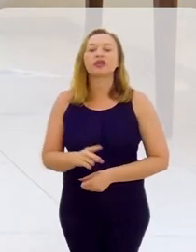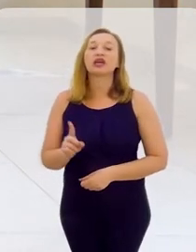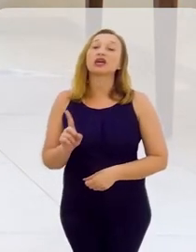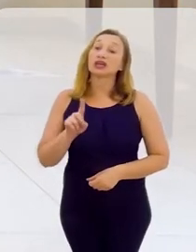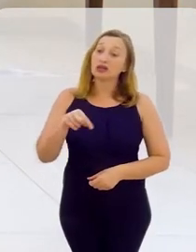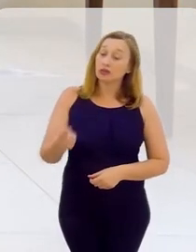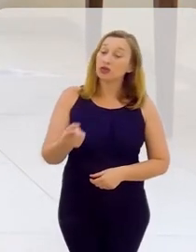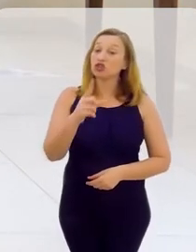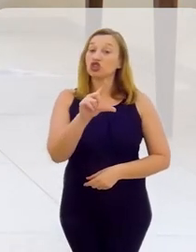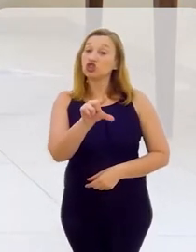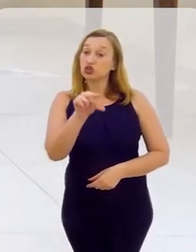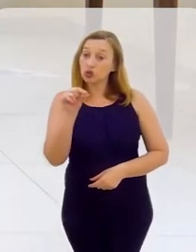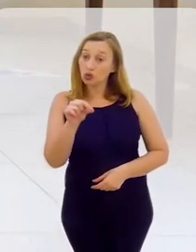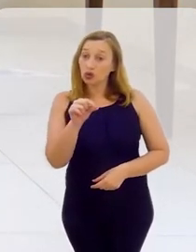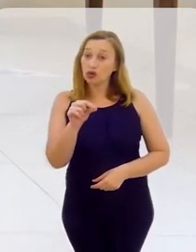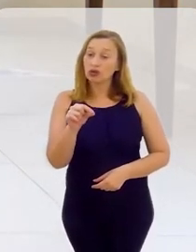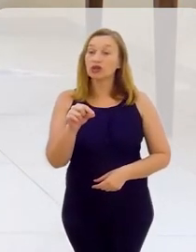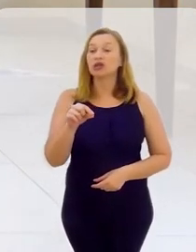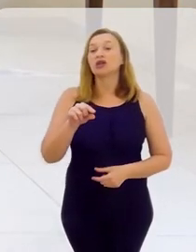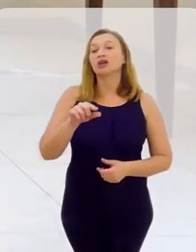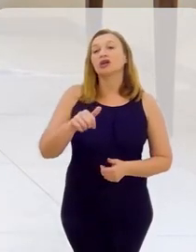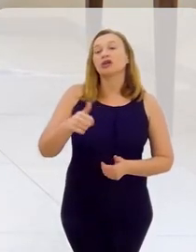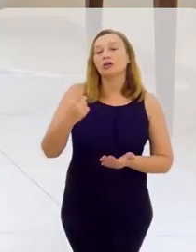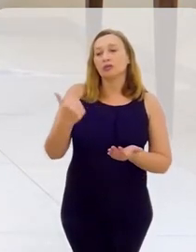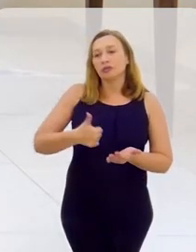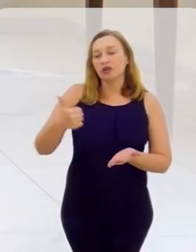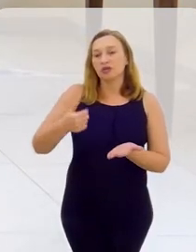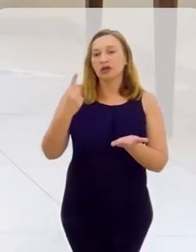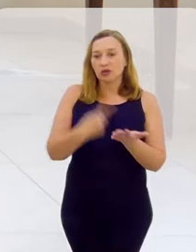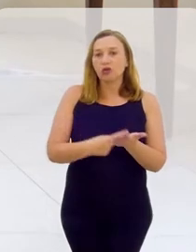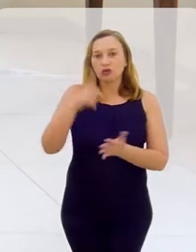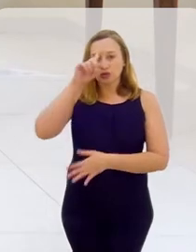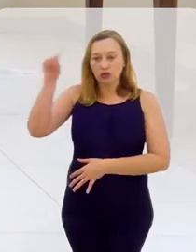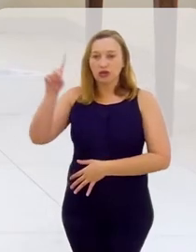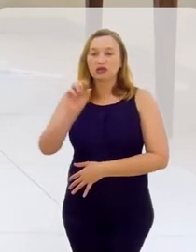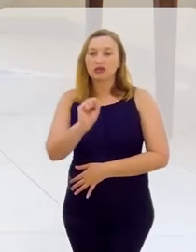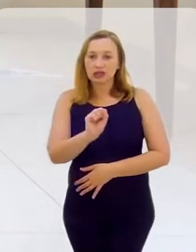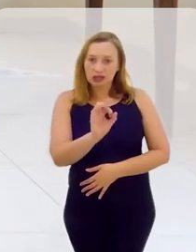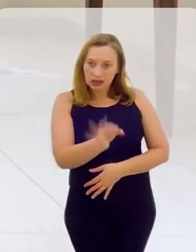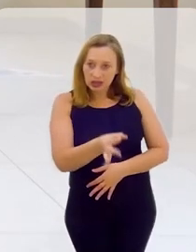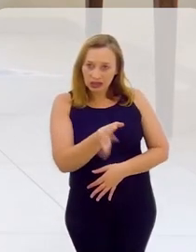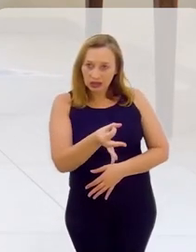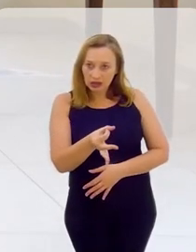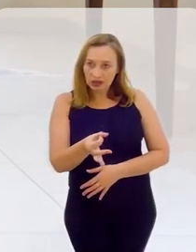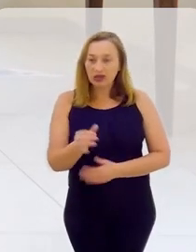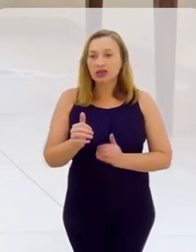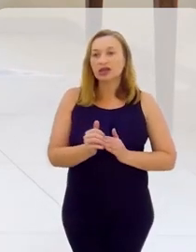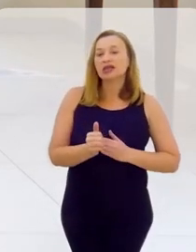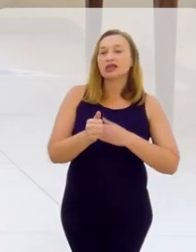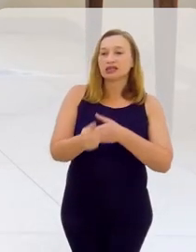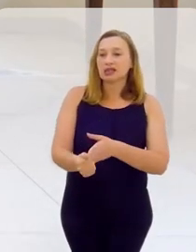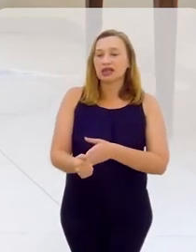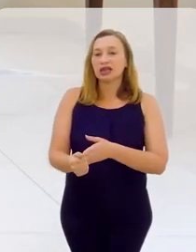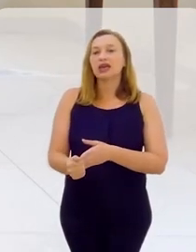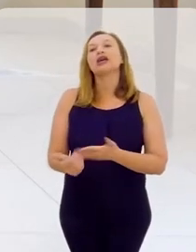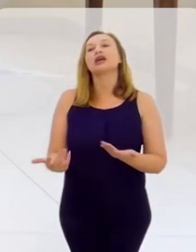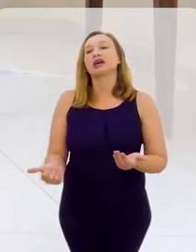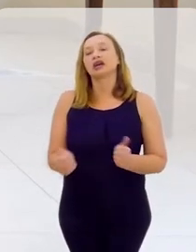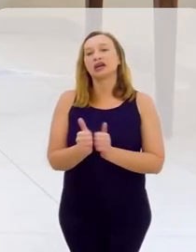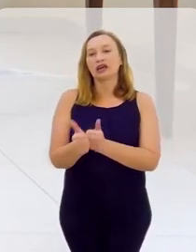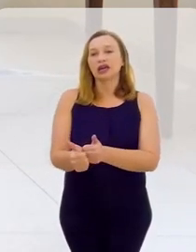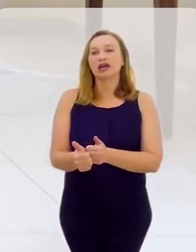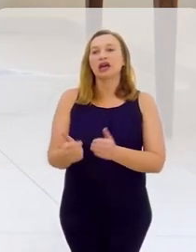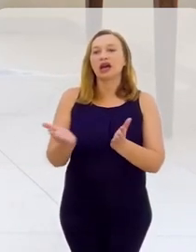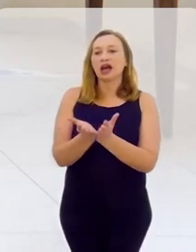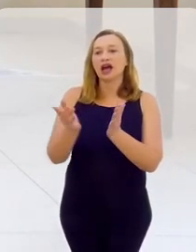exatamente. E aí ela decide, e aí ela faz o seu primeiro acordo com Deus, Exatamente. que é aquele, seguir as leis dele,